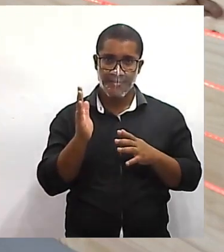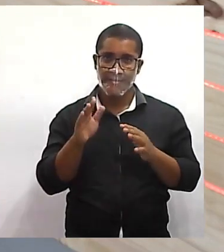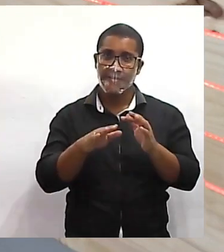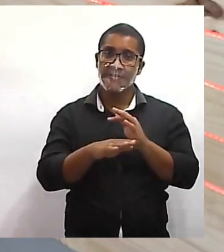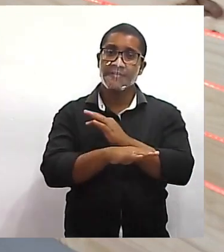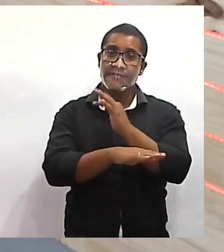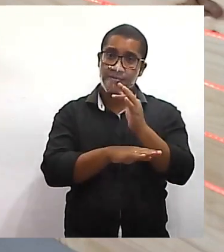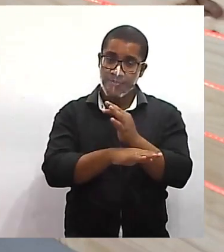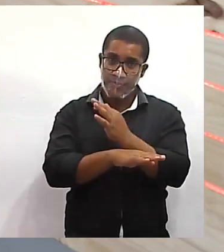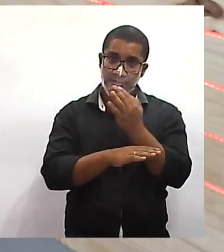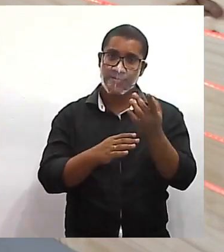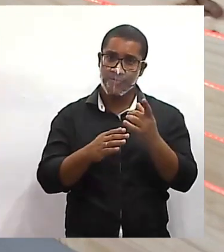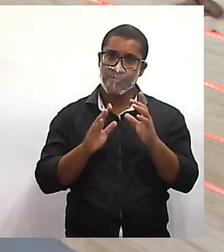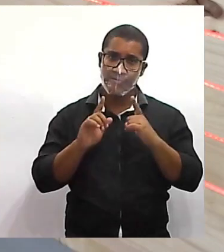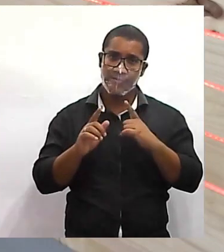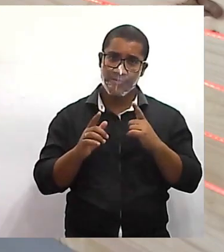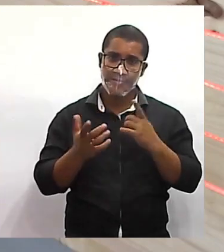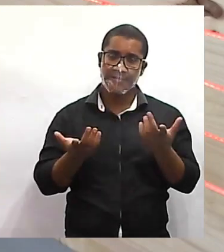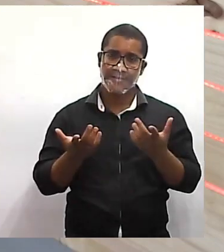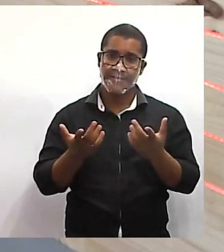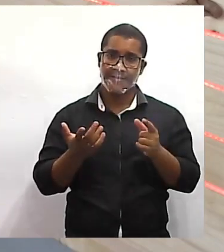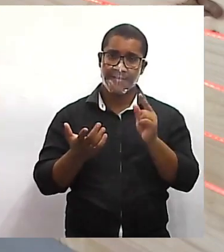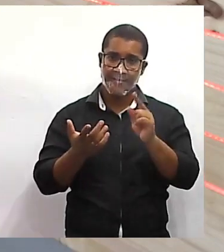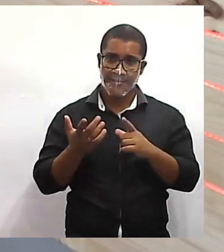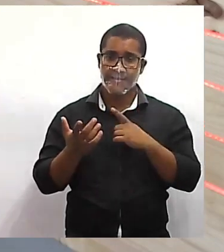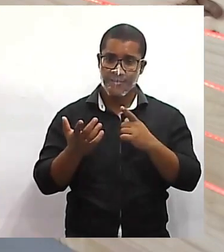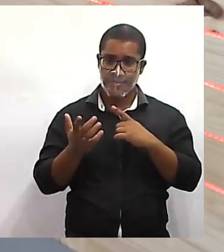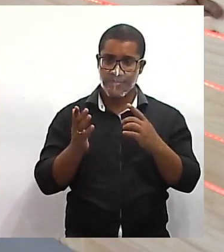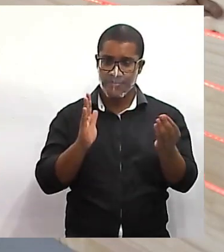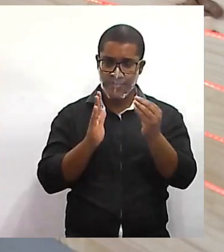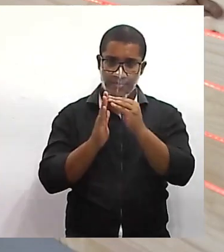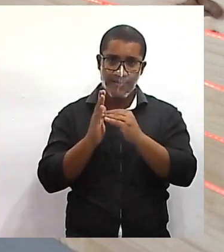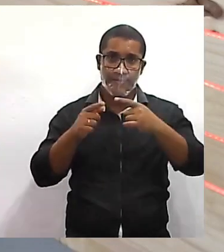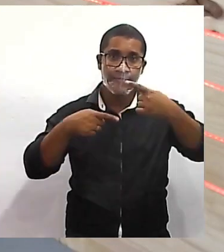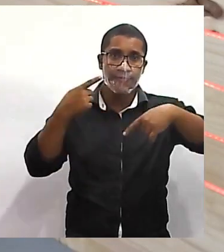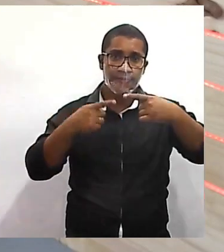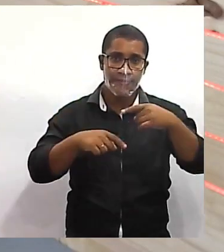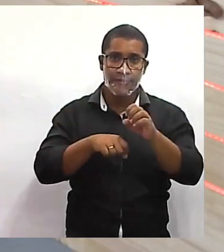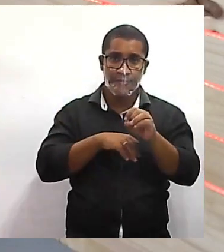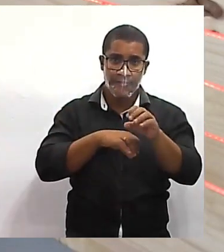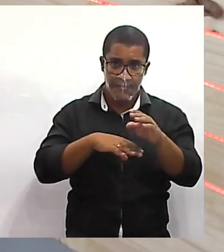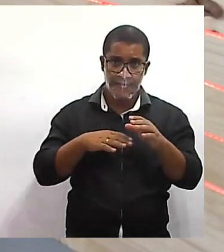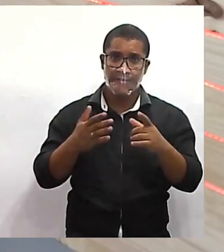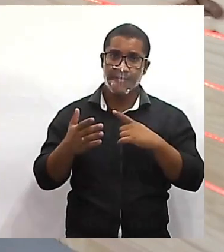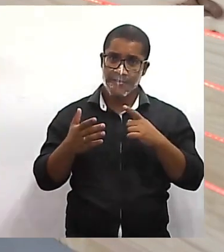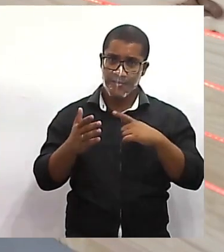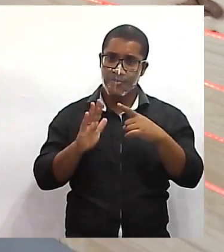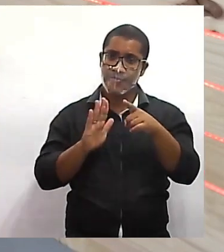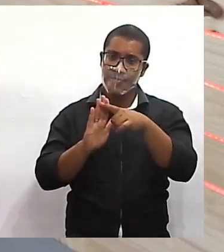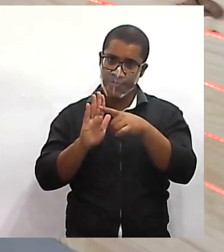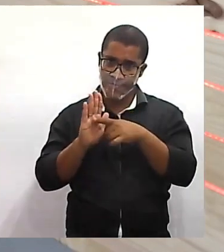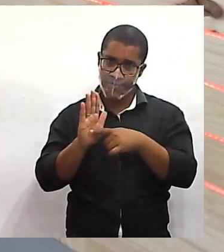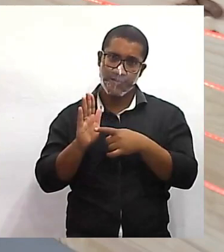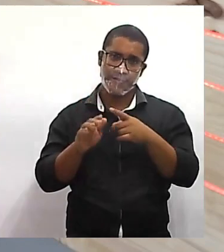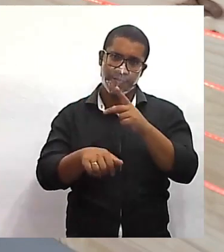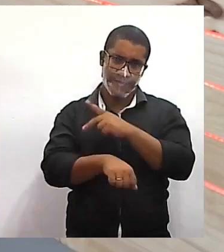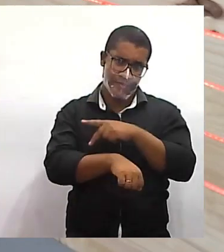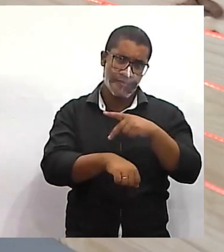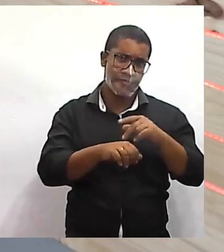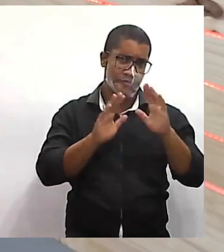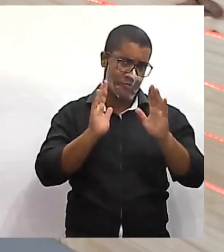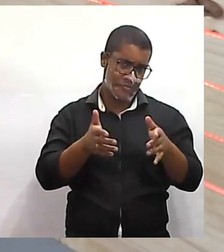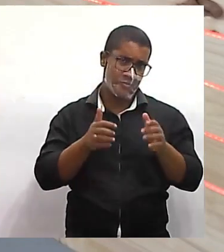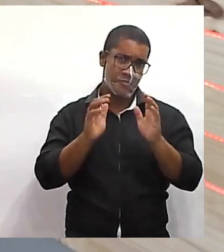que é aquele que é determinado pelas políticas de educação, está no projeto pedagógico e tal.